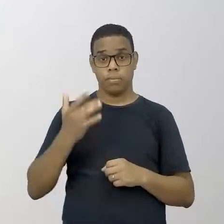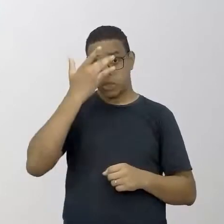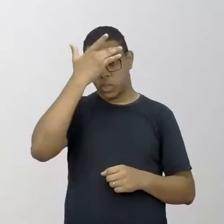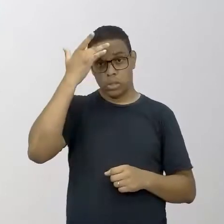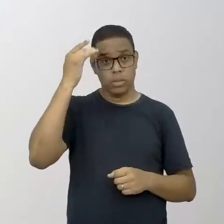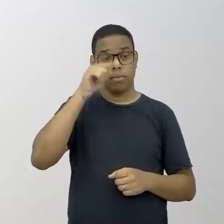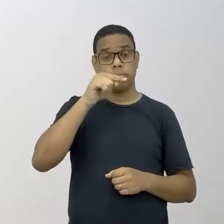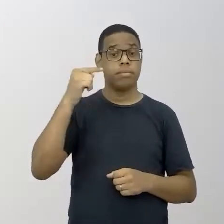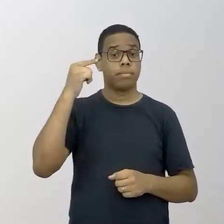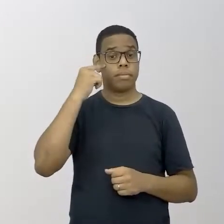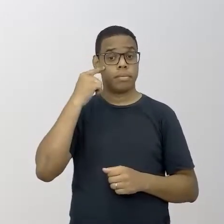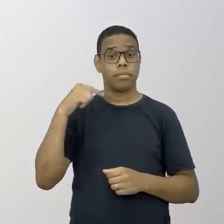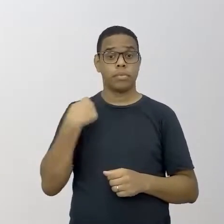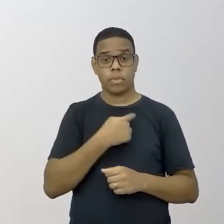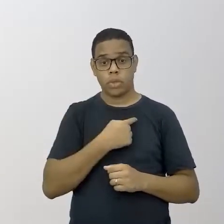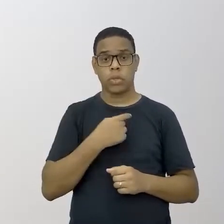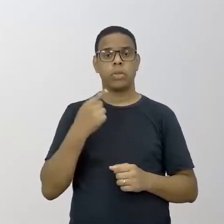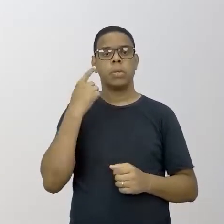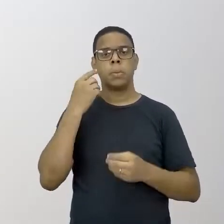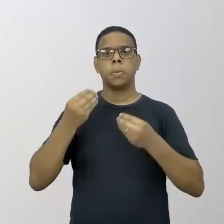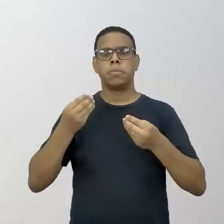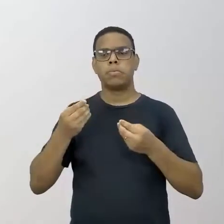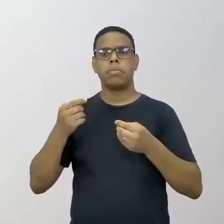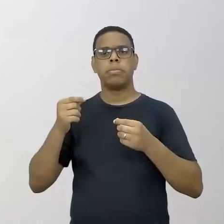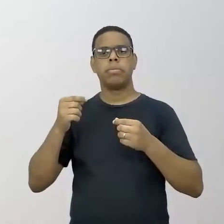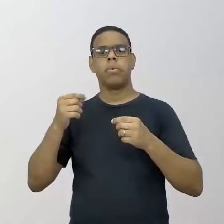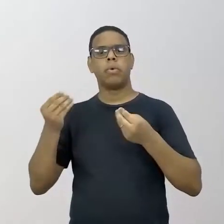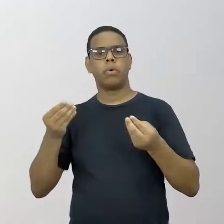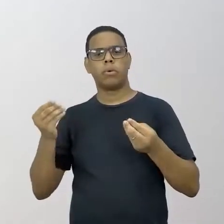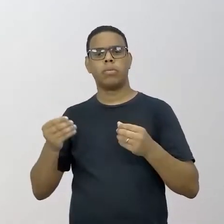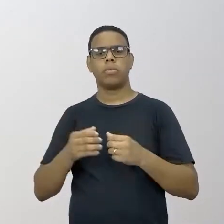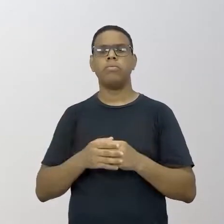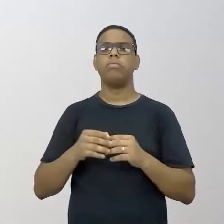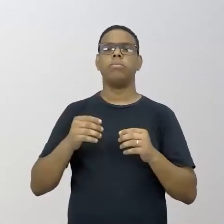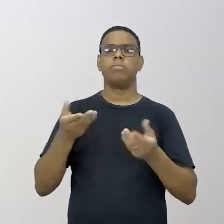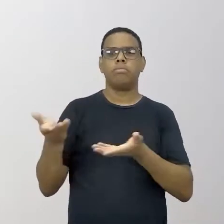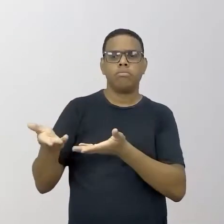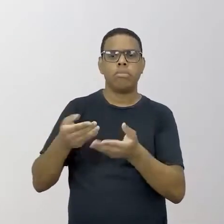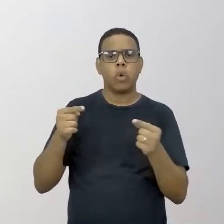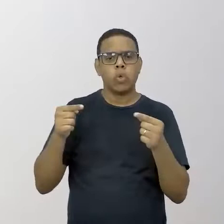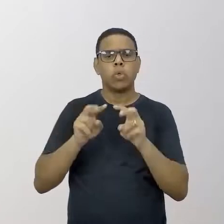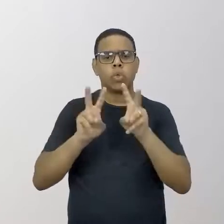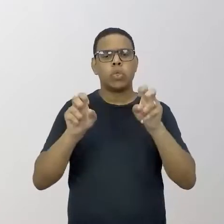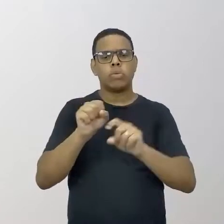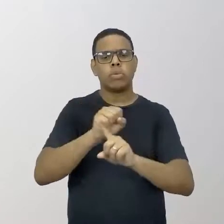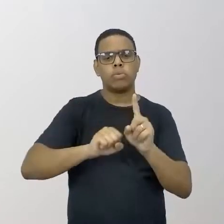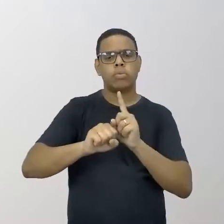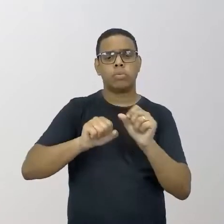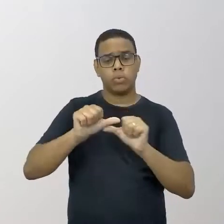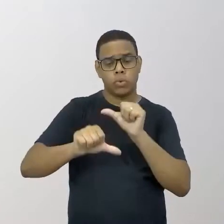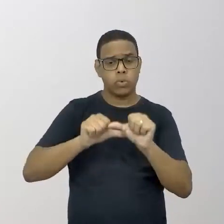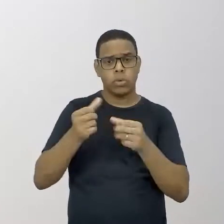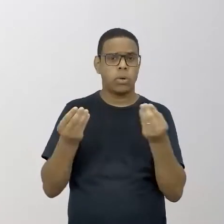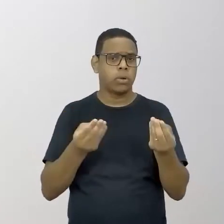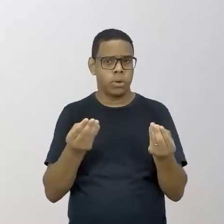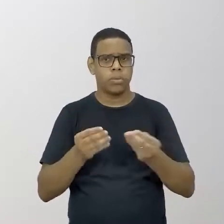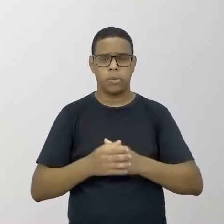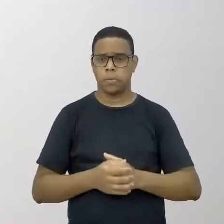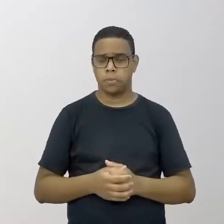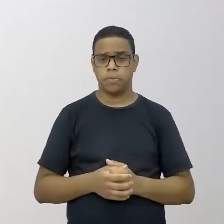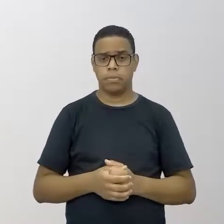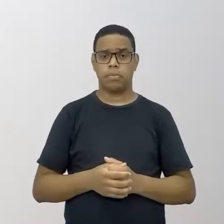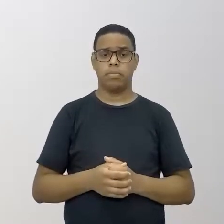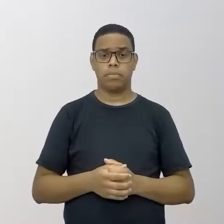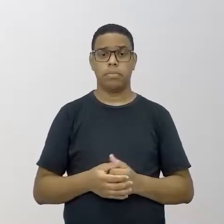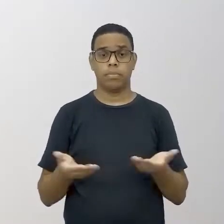pensamento que nós estamos pressupondo como relacionado à mudança social em si, né? Então,